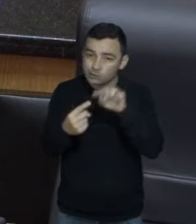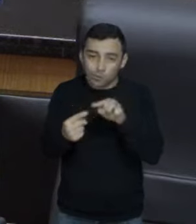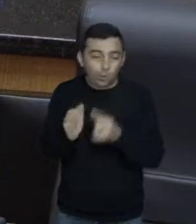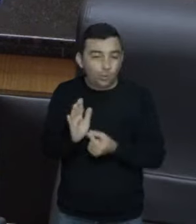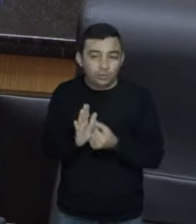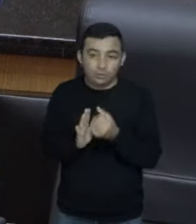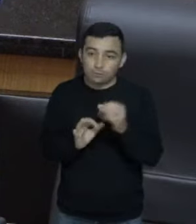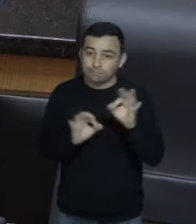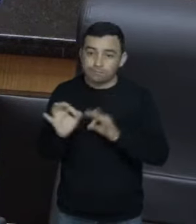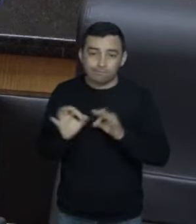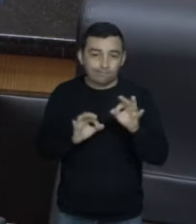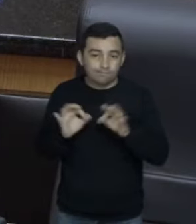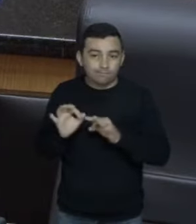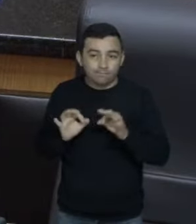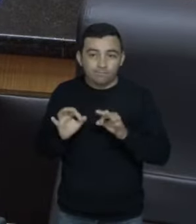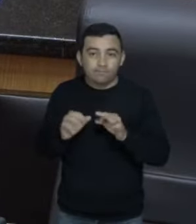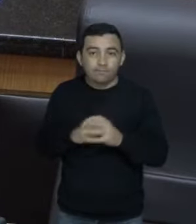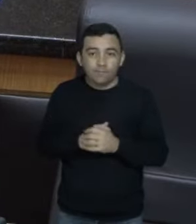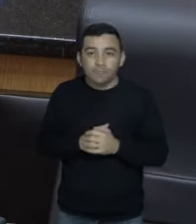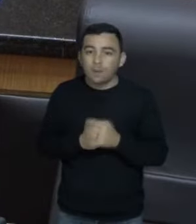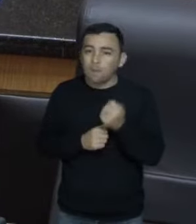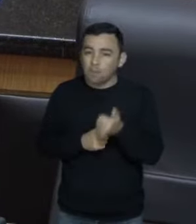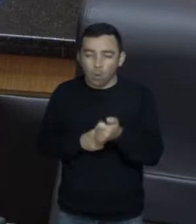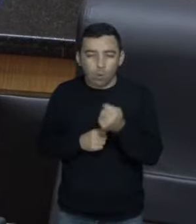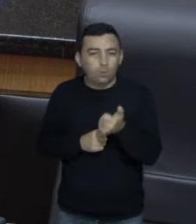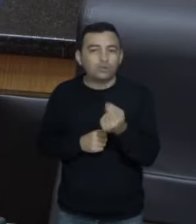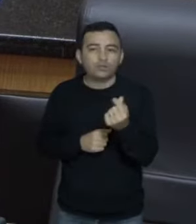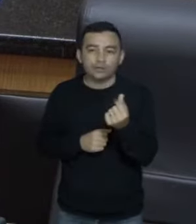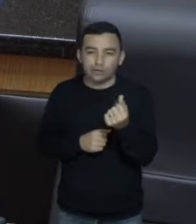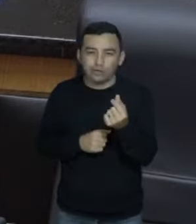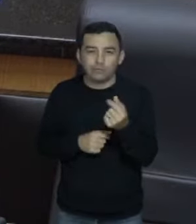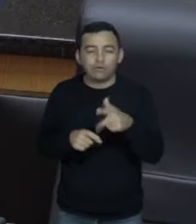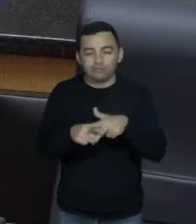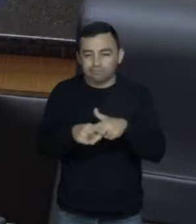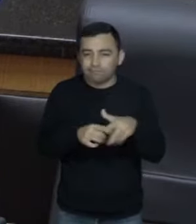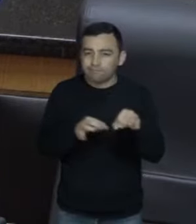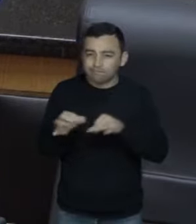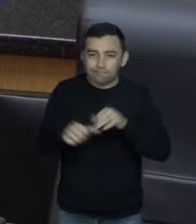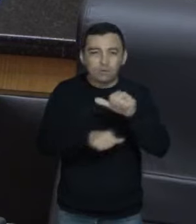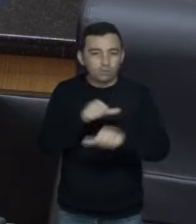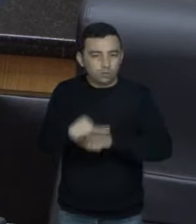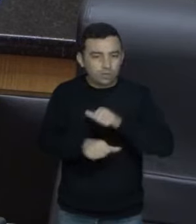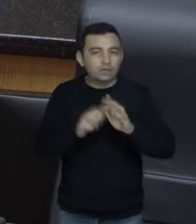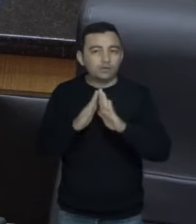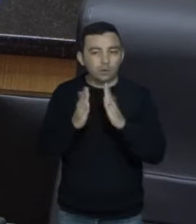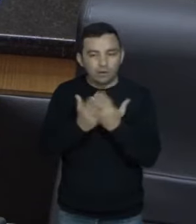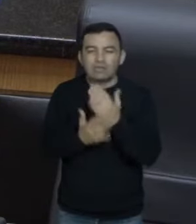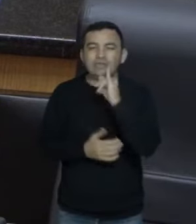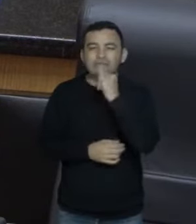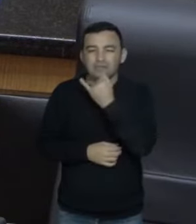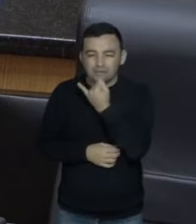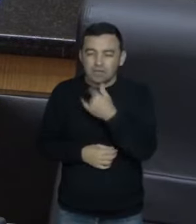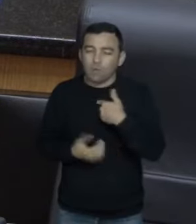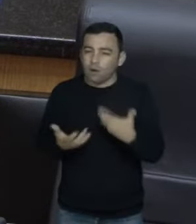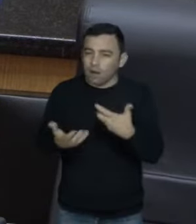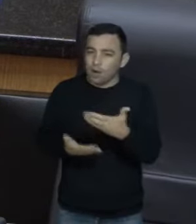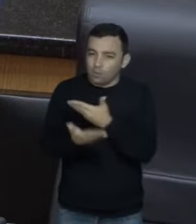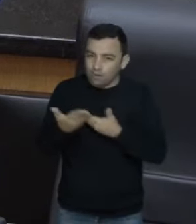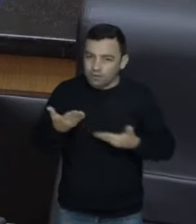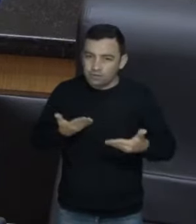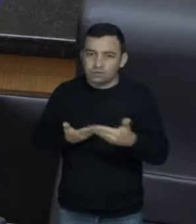planejado e muito pouco recurso ficou para fazer reforma das escolas então é lamentável quero compartilhar com você